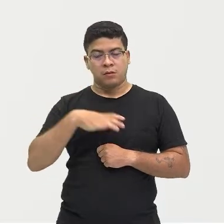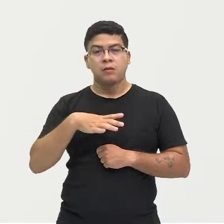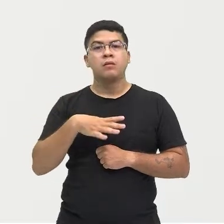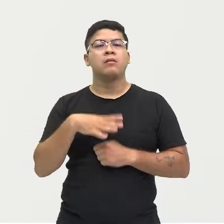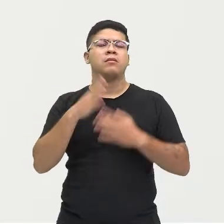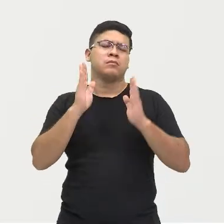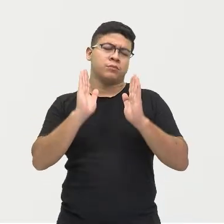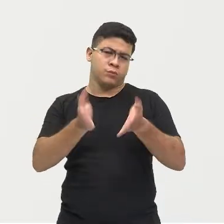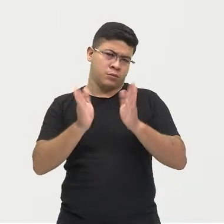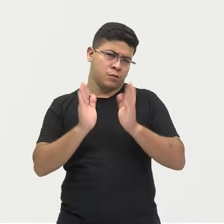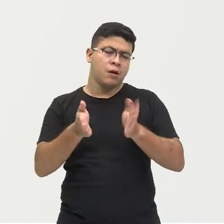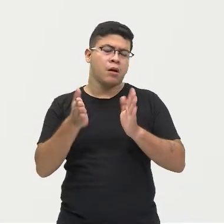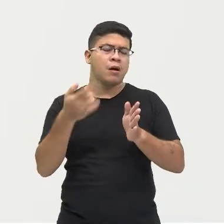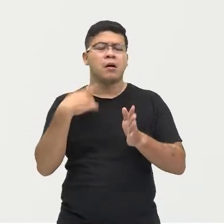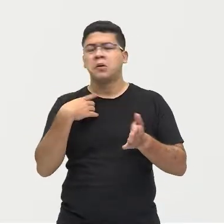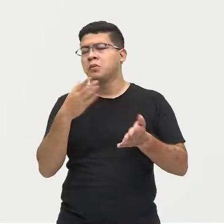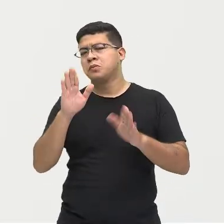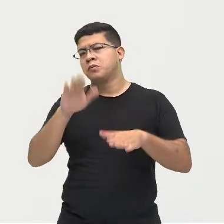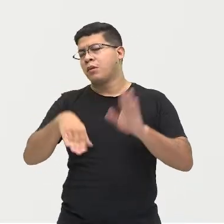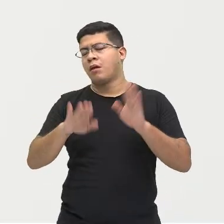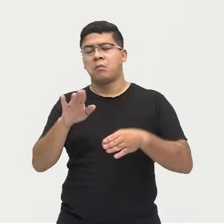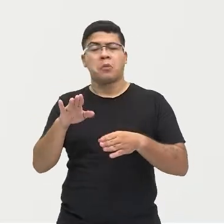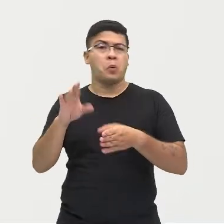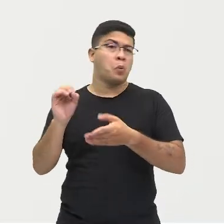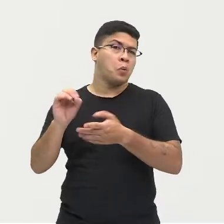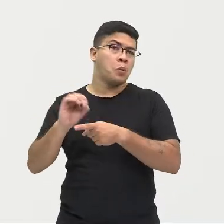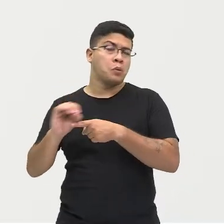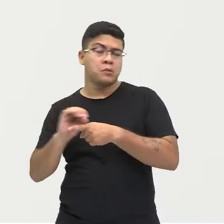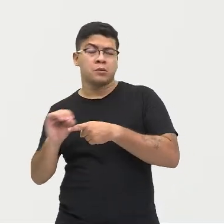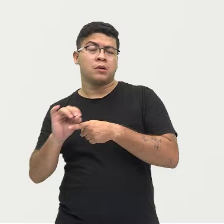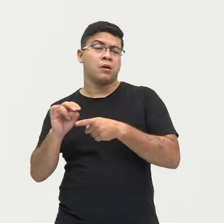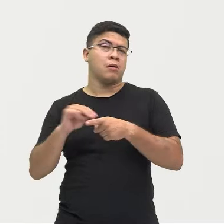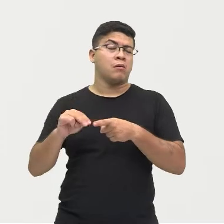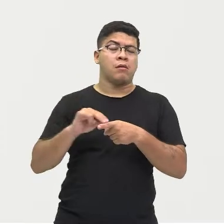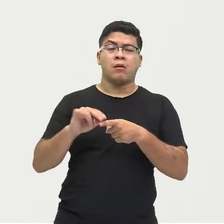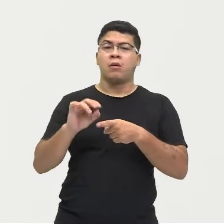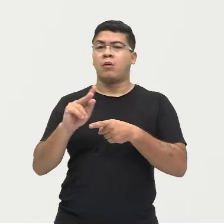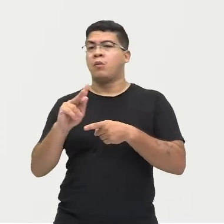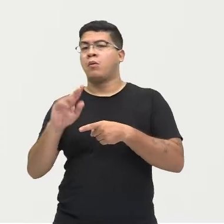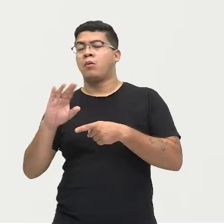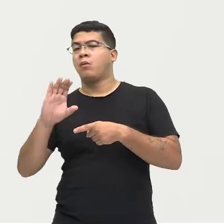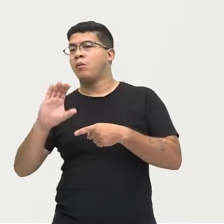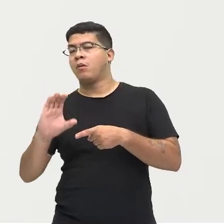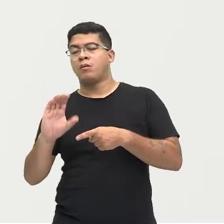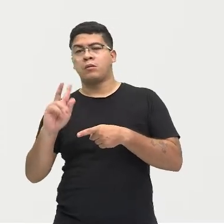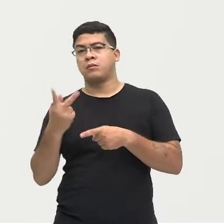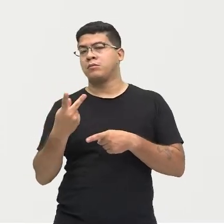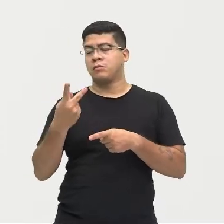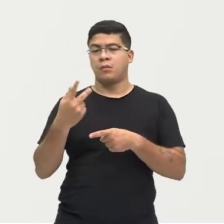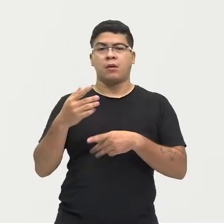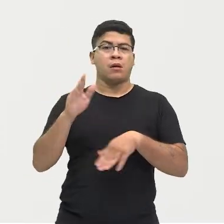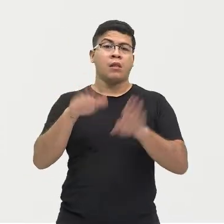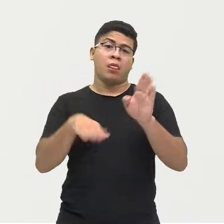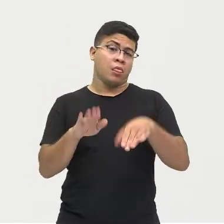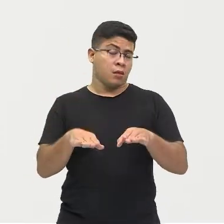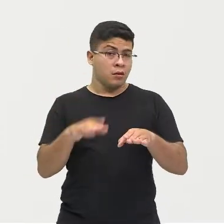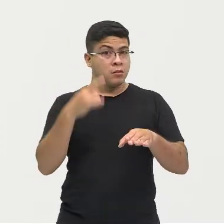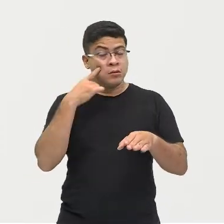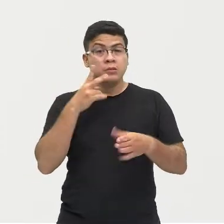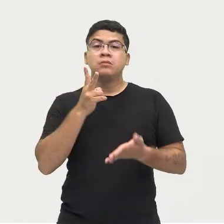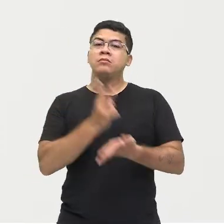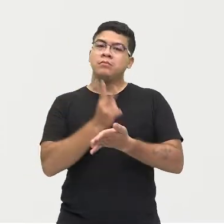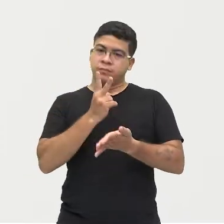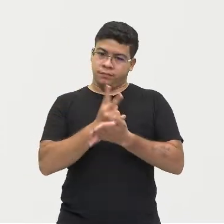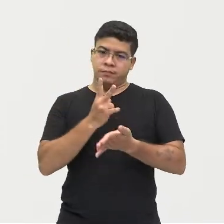é oxigenada ou nitrogenada ou somente hidrocarbonetos, o anel aromático está sempre aparecendo aqui